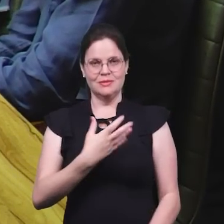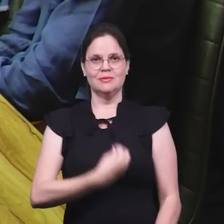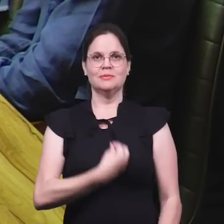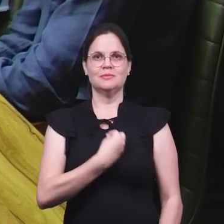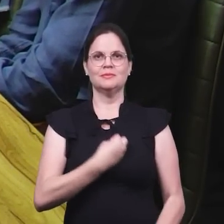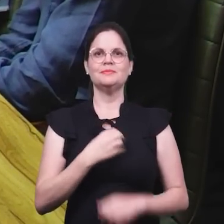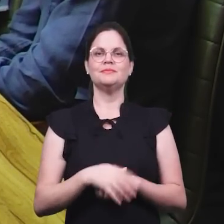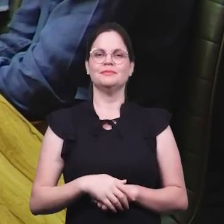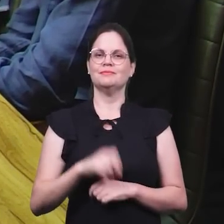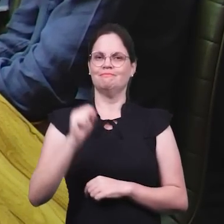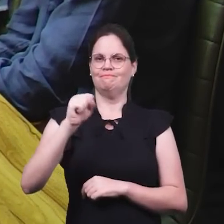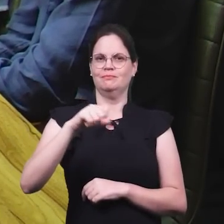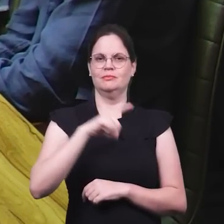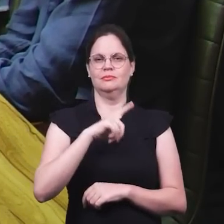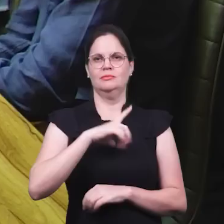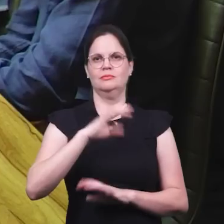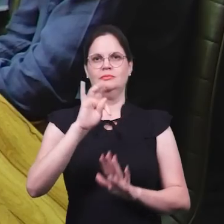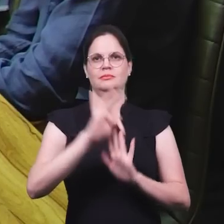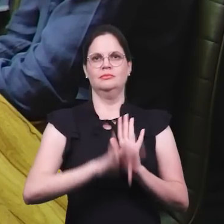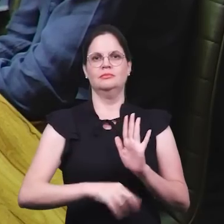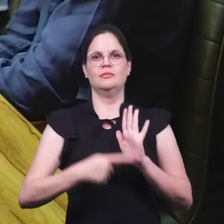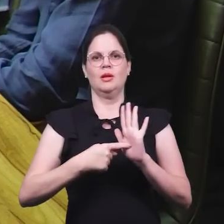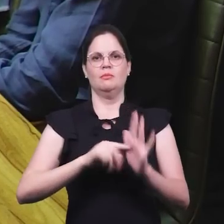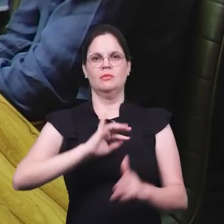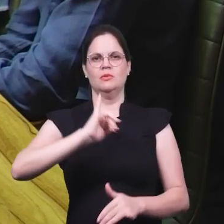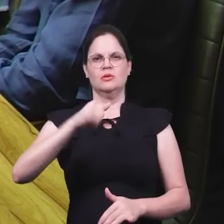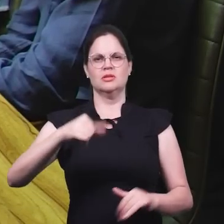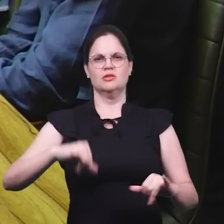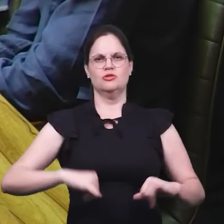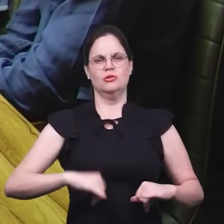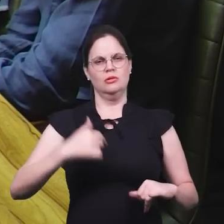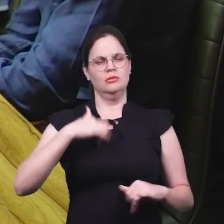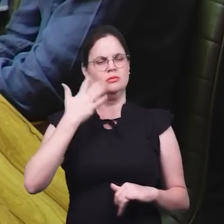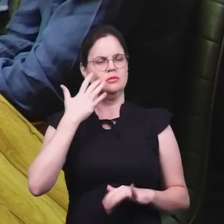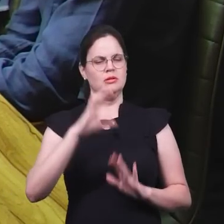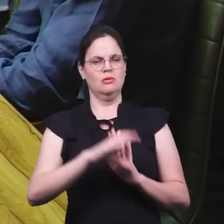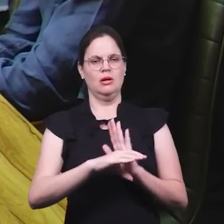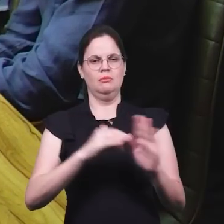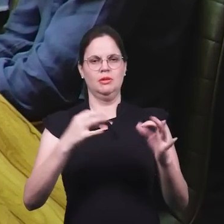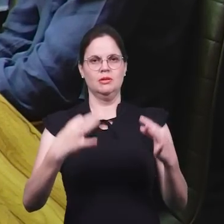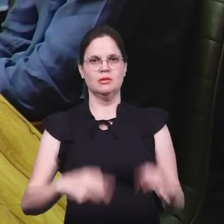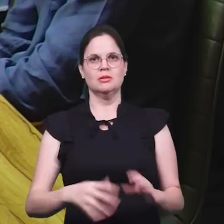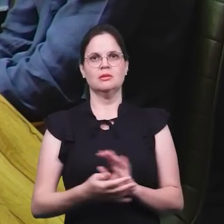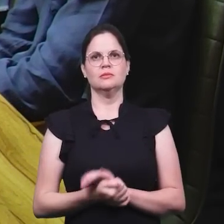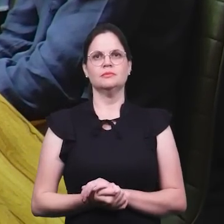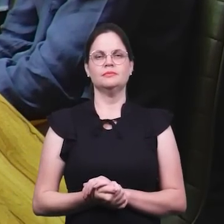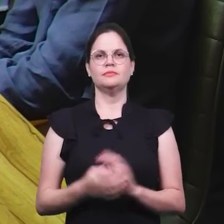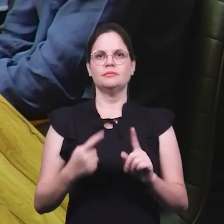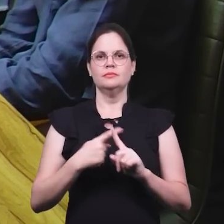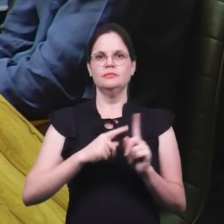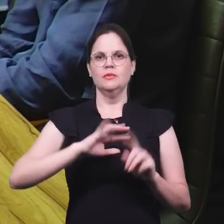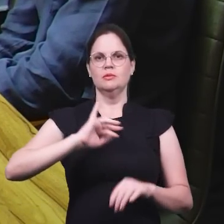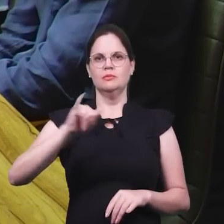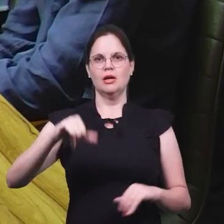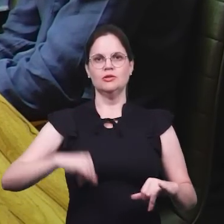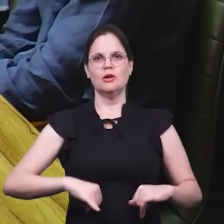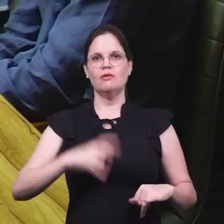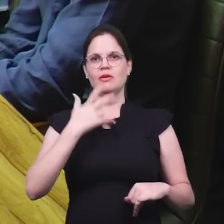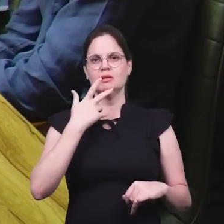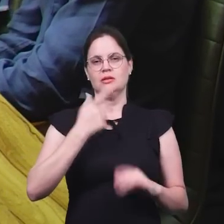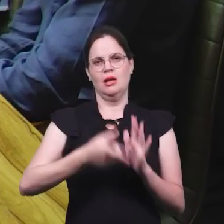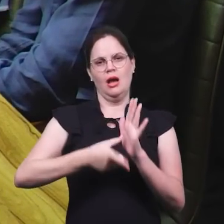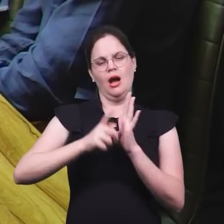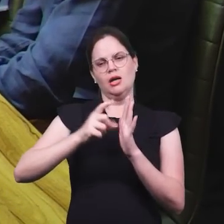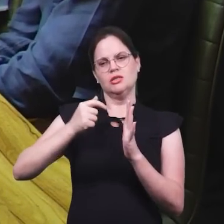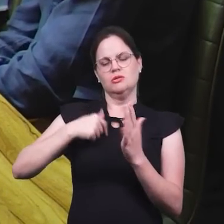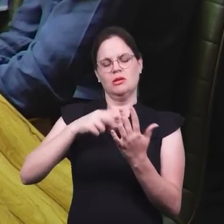Tem até um texto de Jó, eu não sei qual capítulo exatamente, mas Jó fala assim: antes eu conhecia